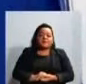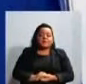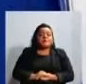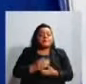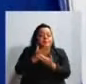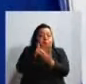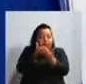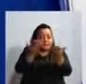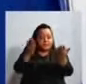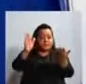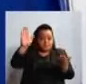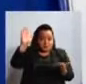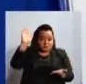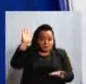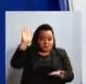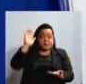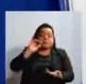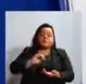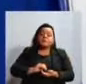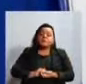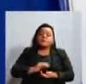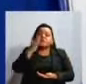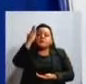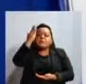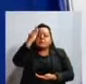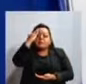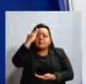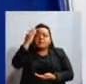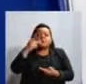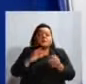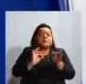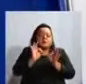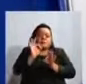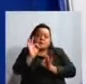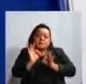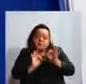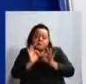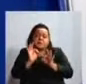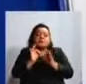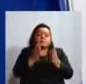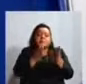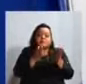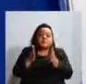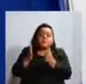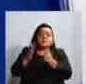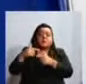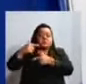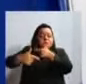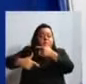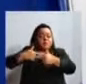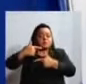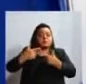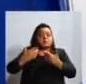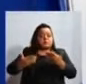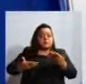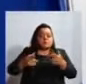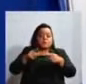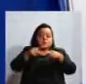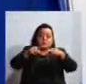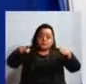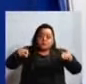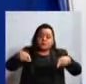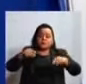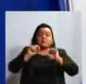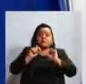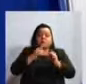Senhores candidatos, sabemos que o plano de carreira, cargos e remunerações dos servidores da